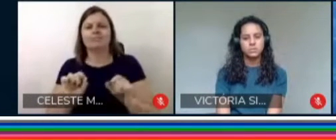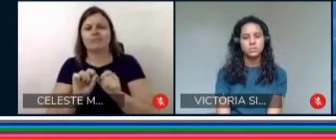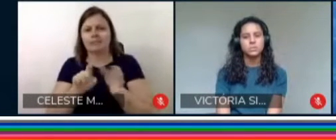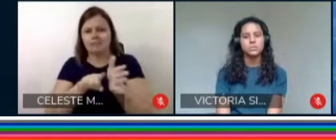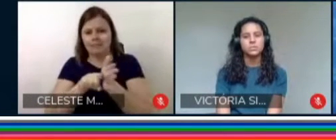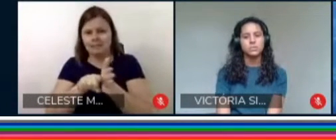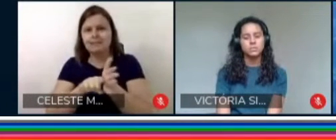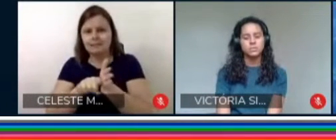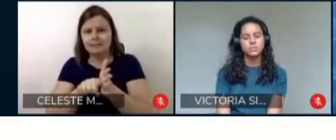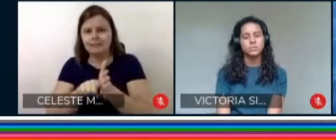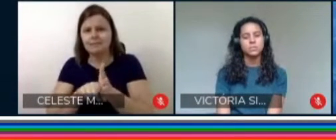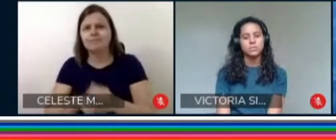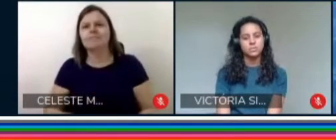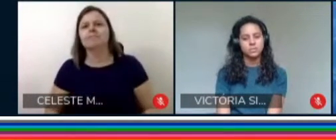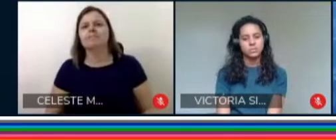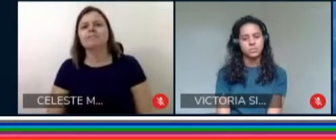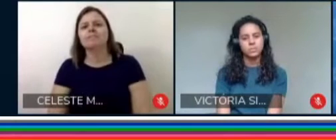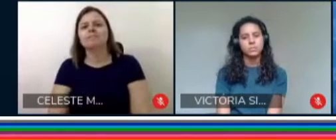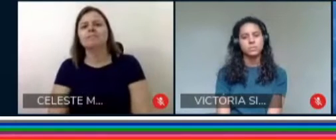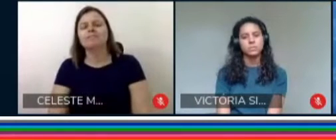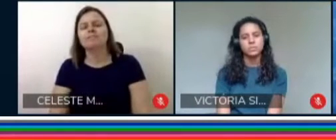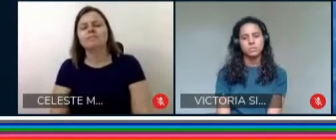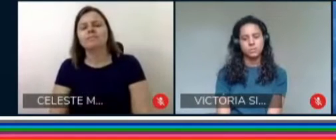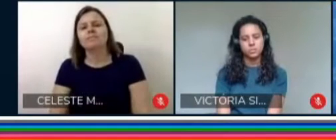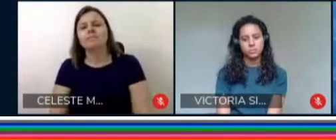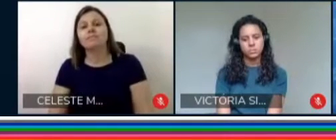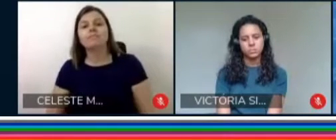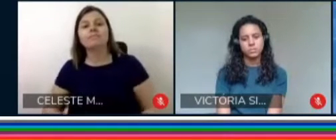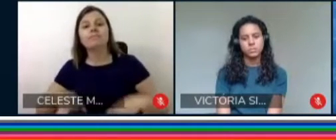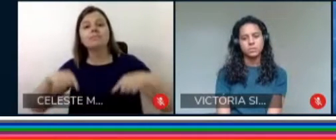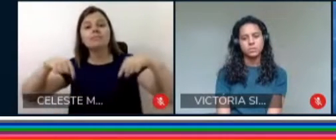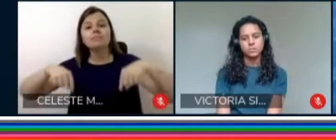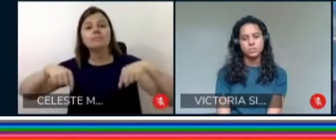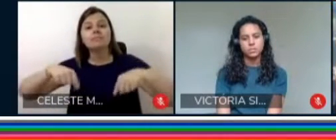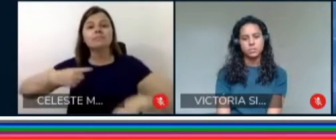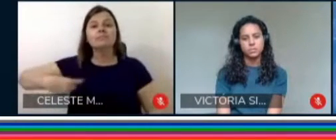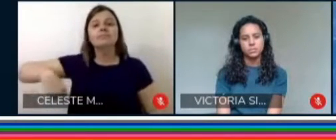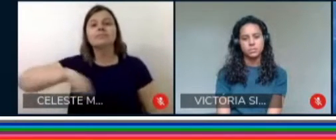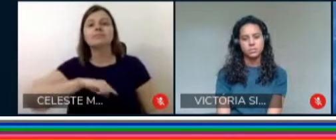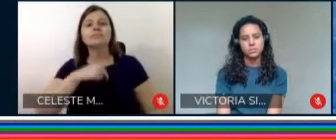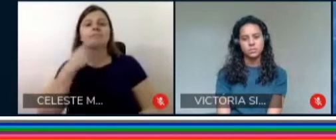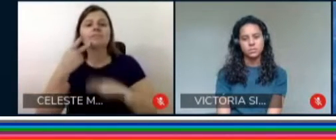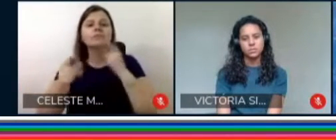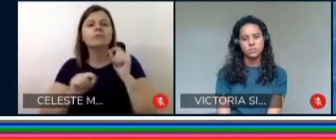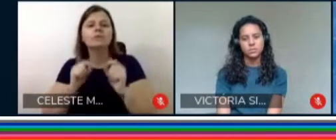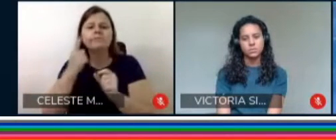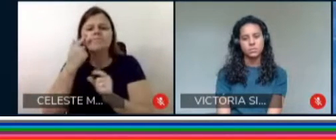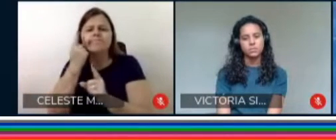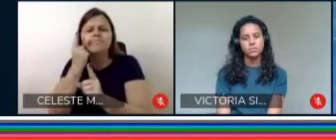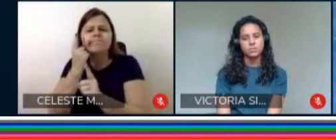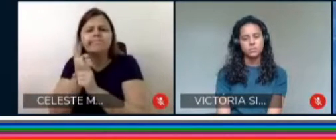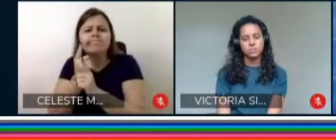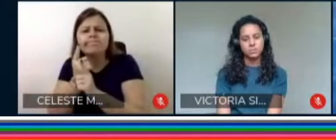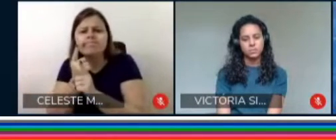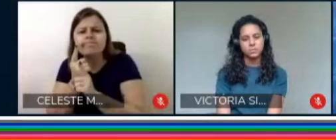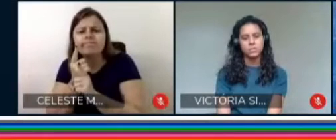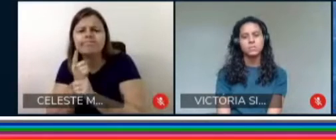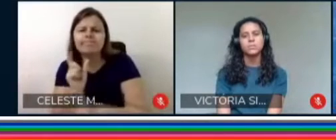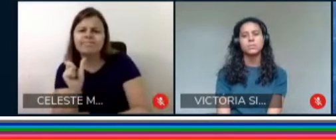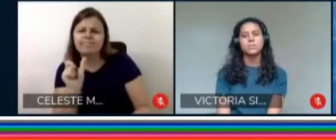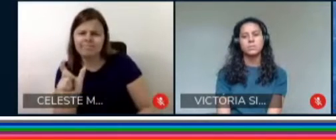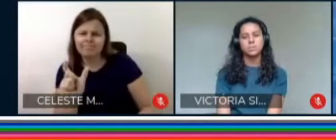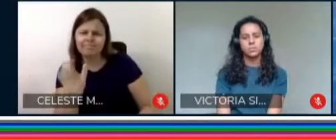pesquisa, né? Então a gente está falando aqui de identificar, né? O termo